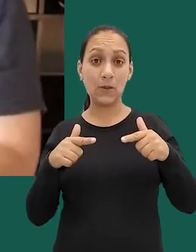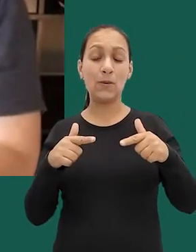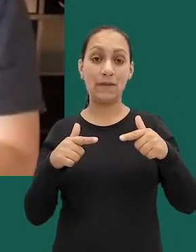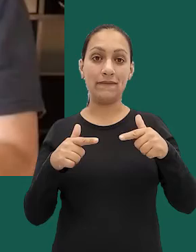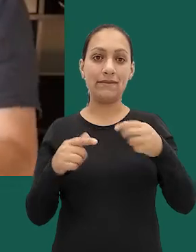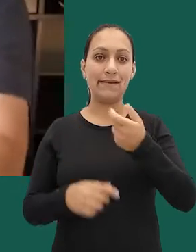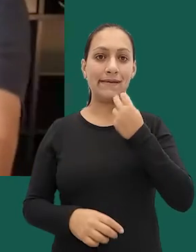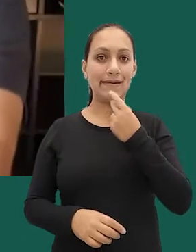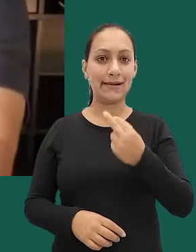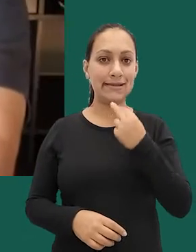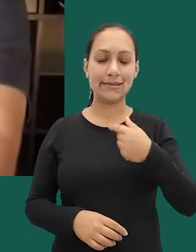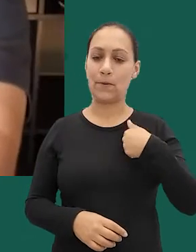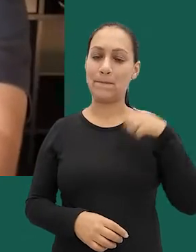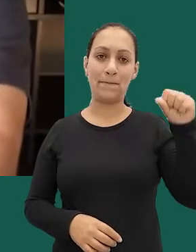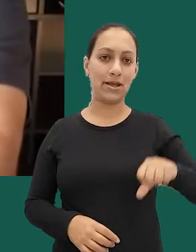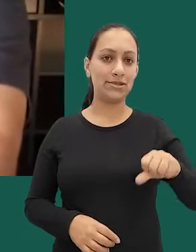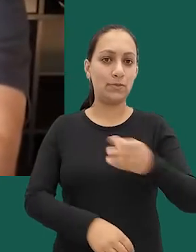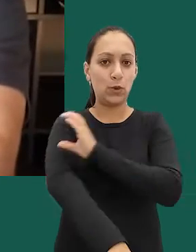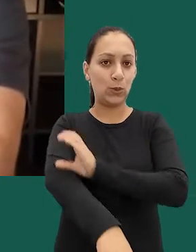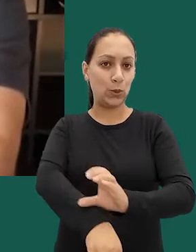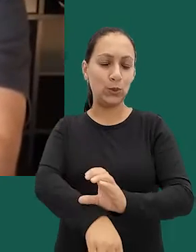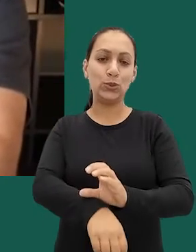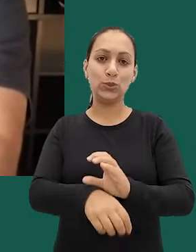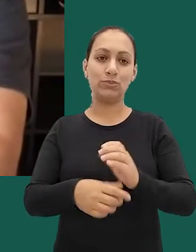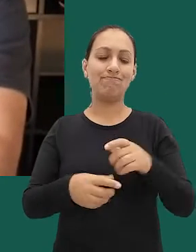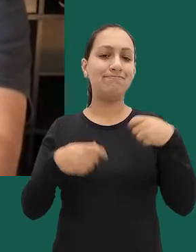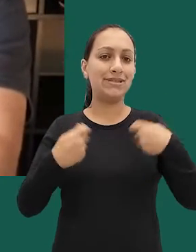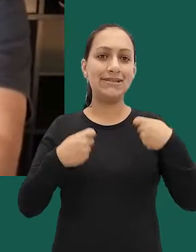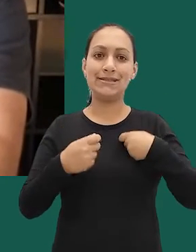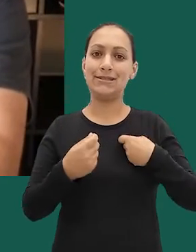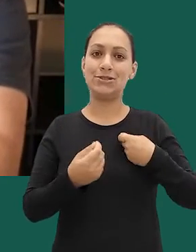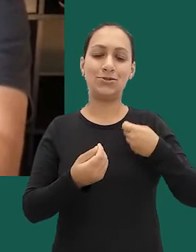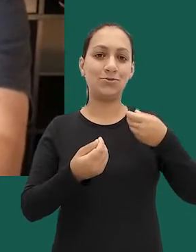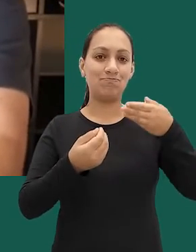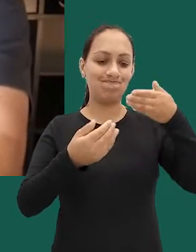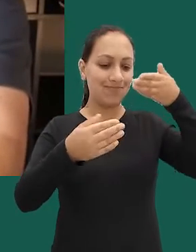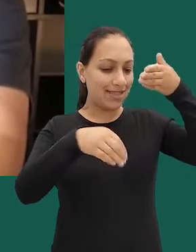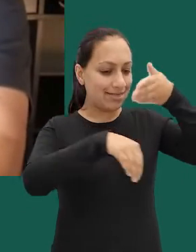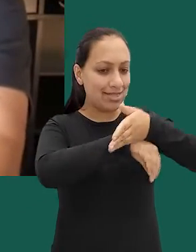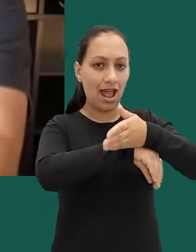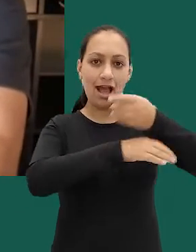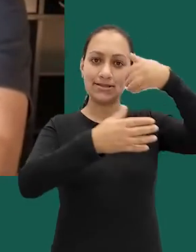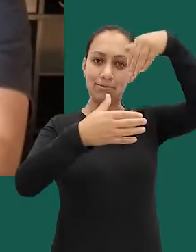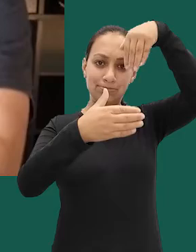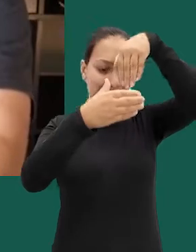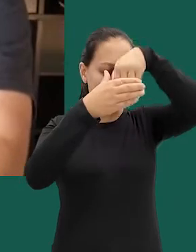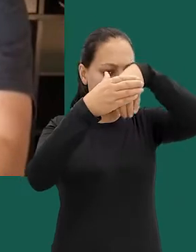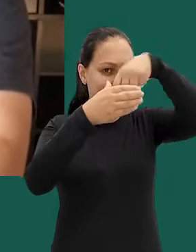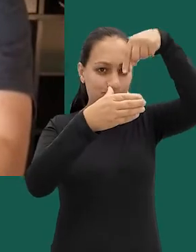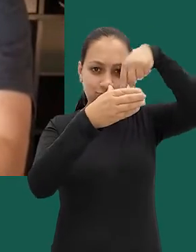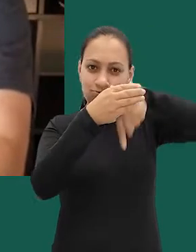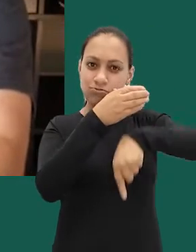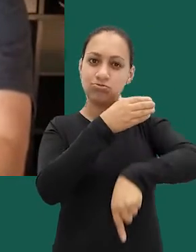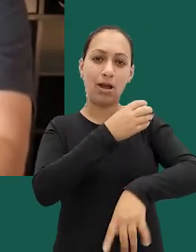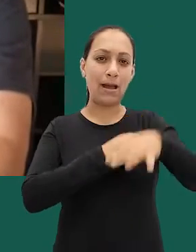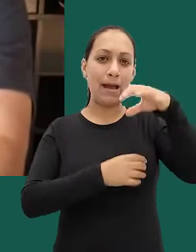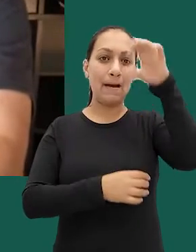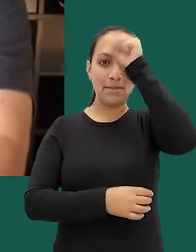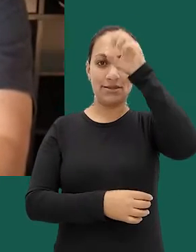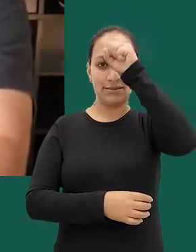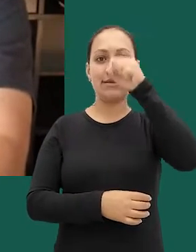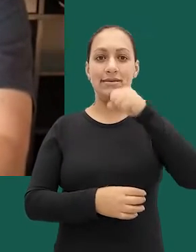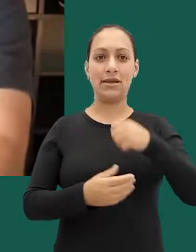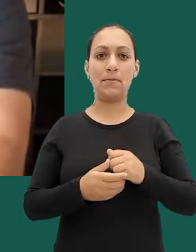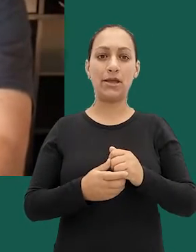assim, realmente não funciona para mim. Eu preciso estar imersa no ambiente para conseguir absorver e aprender por osmose, basicamente,